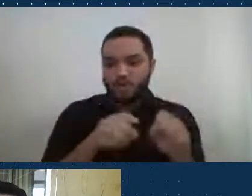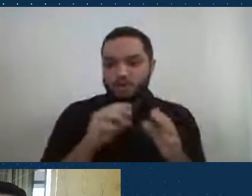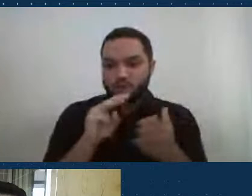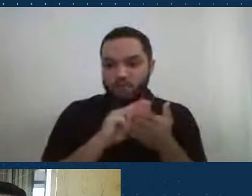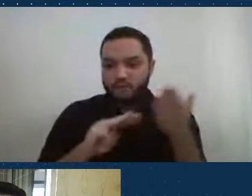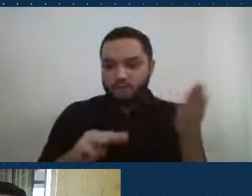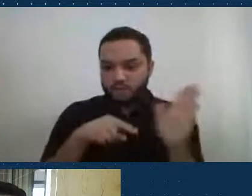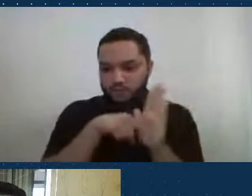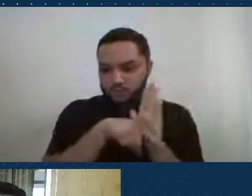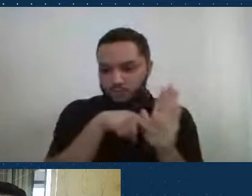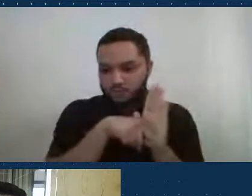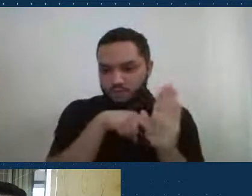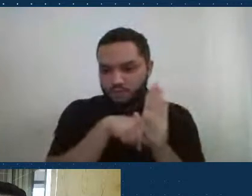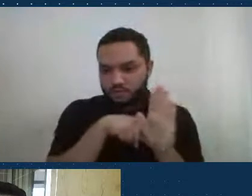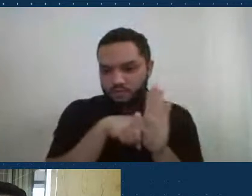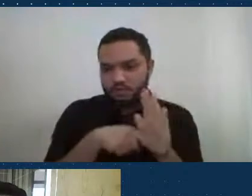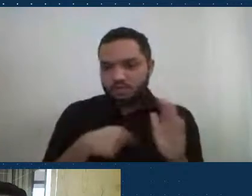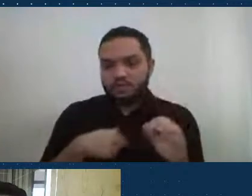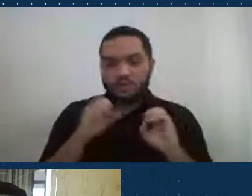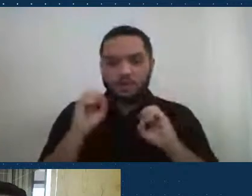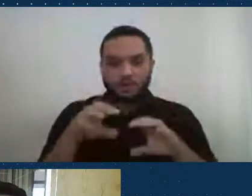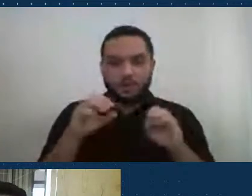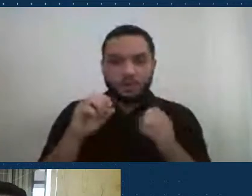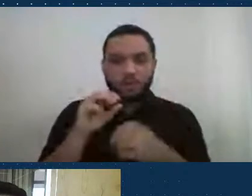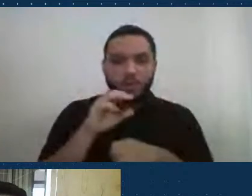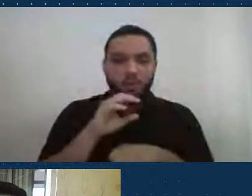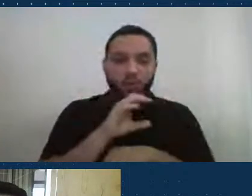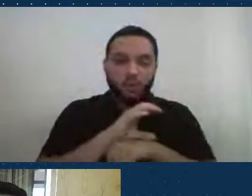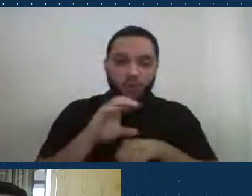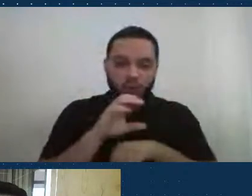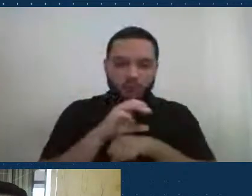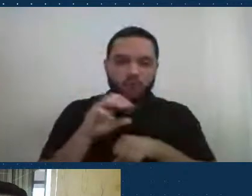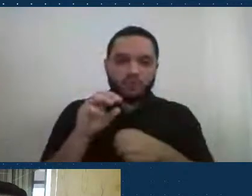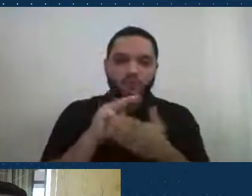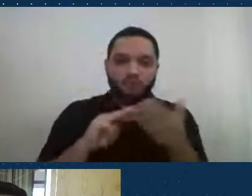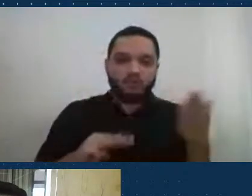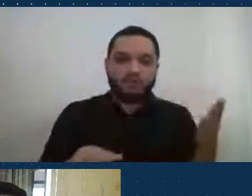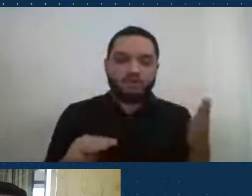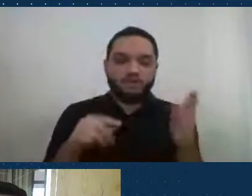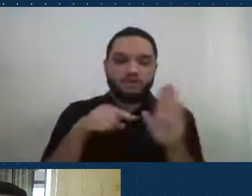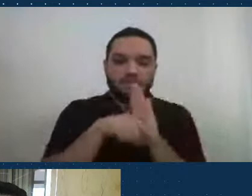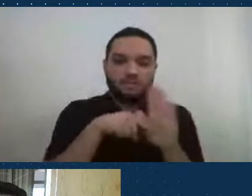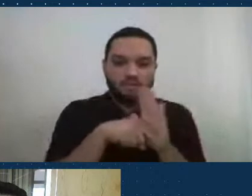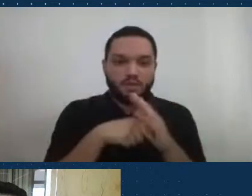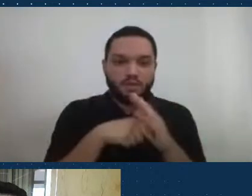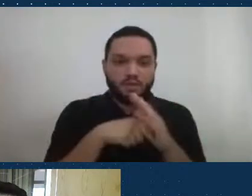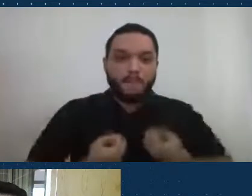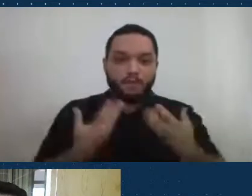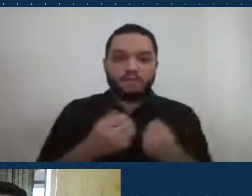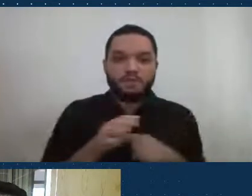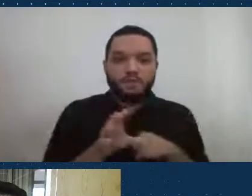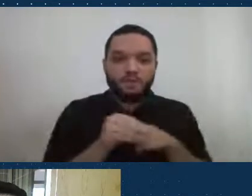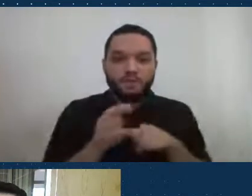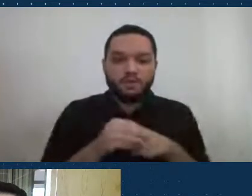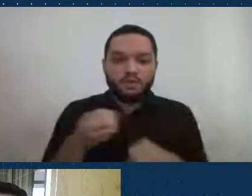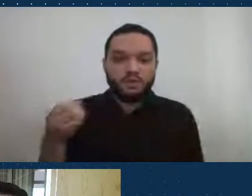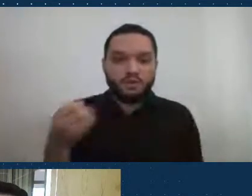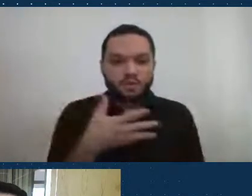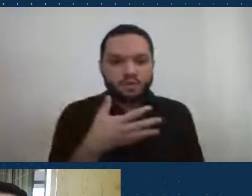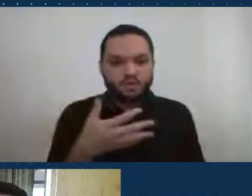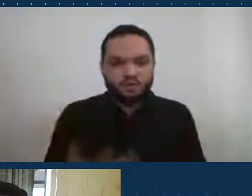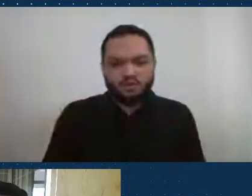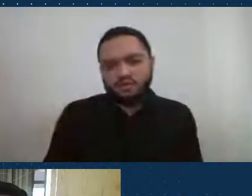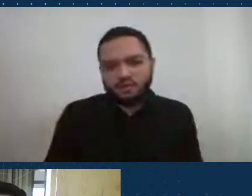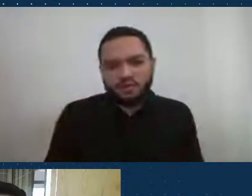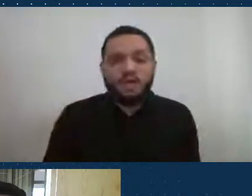que eu ministro no curso de pedagogia. Pesquisa é produção de conhecimento novo, porque ninguém pesquisa para saber o que já sabe, a